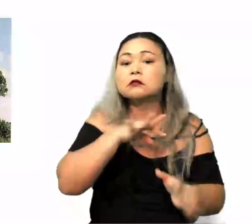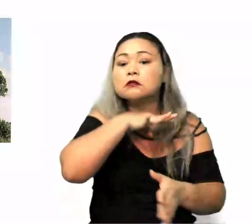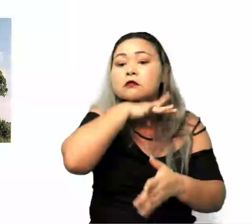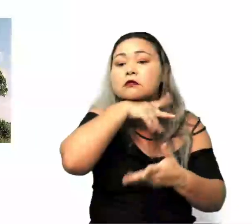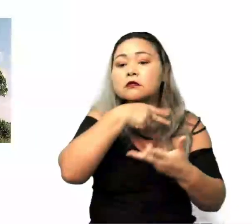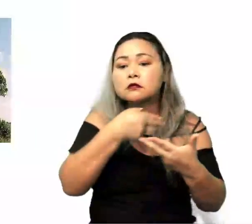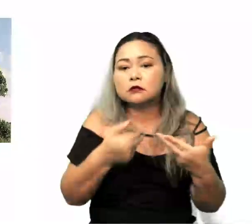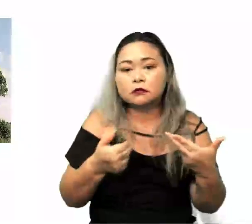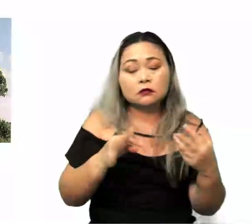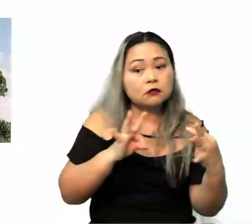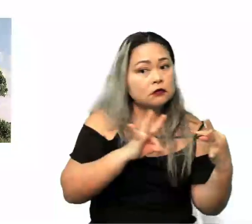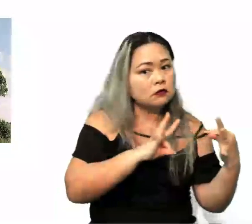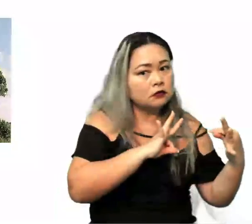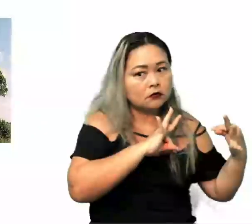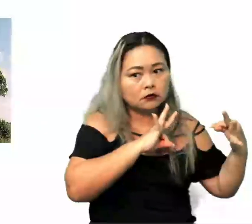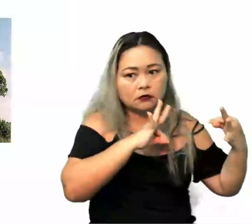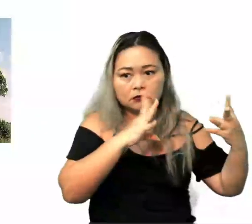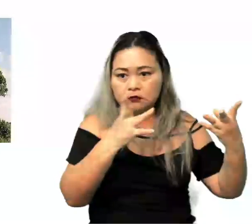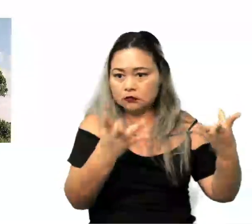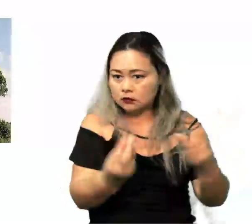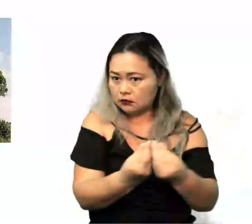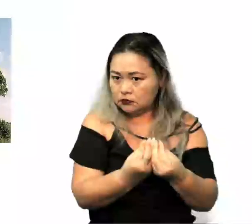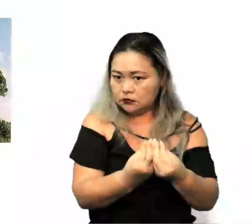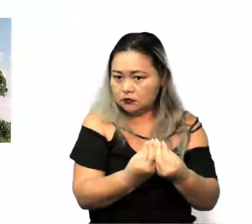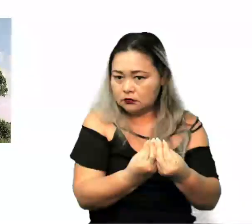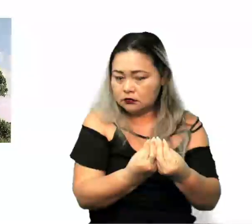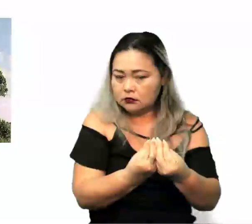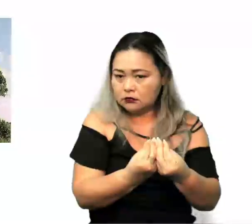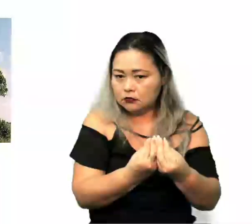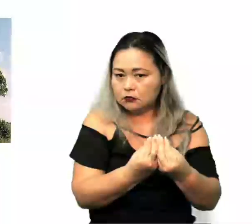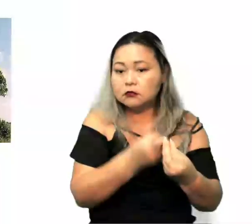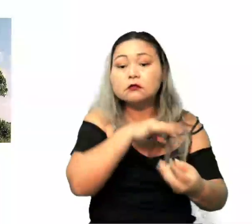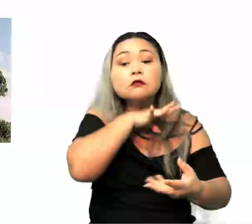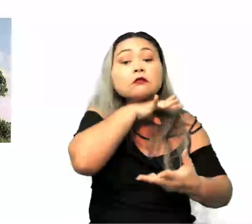animais, todos os animais,